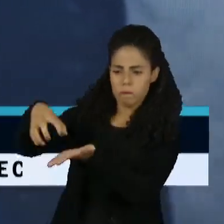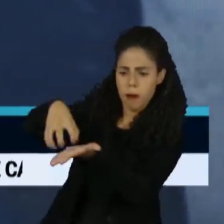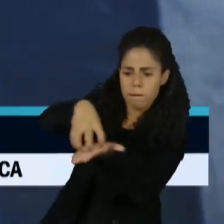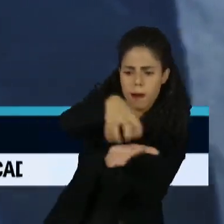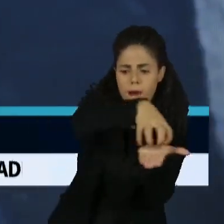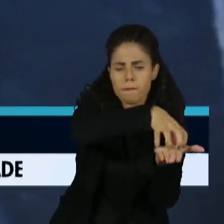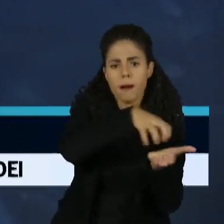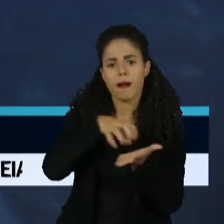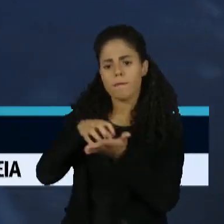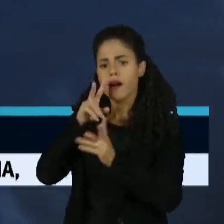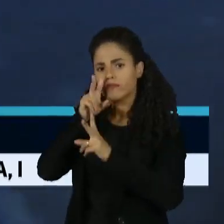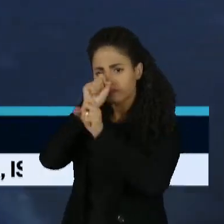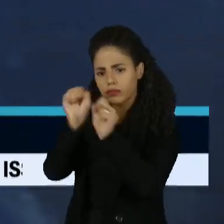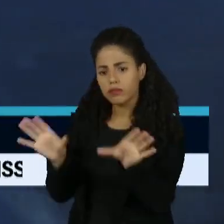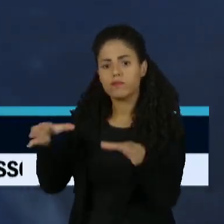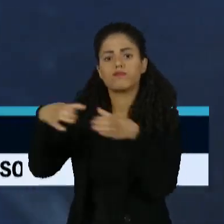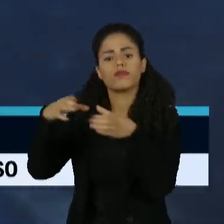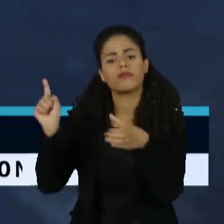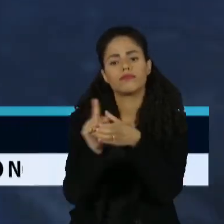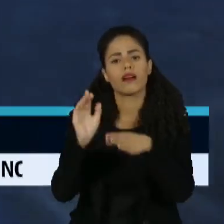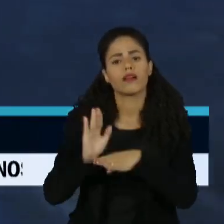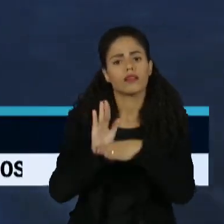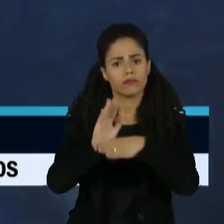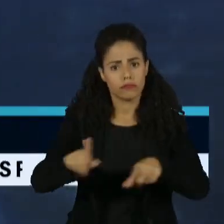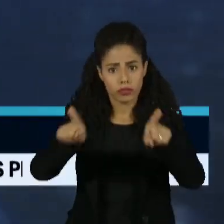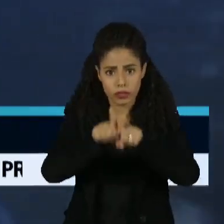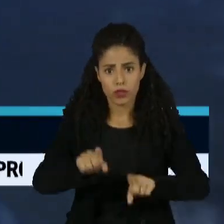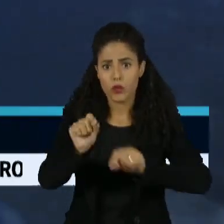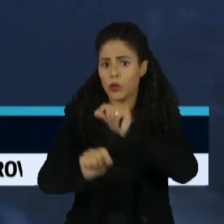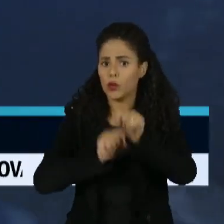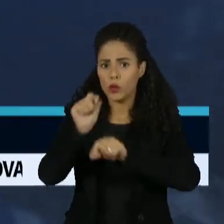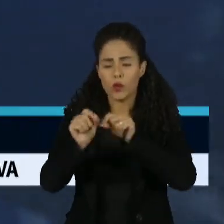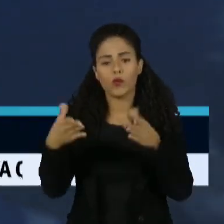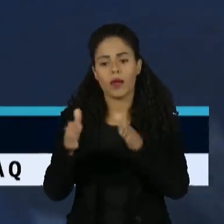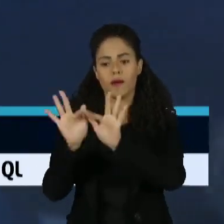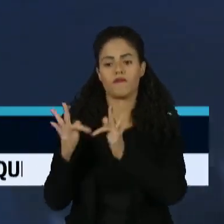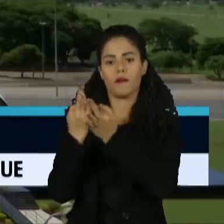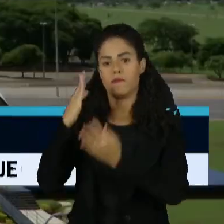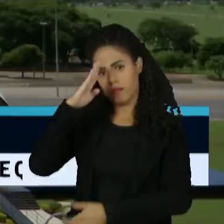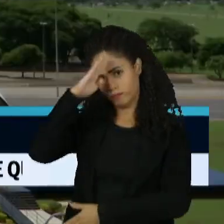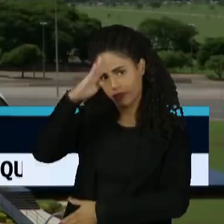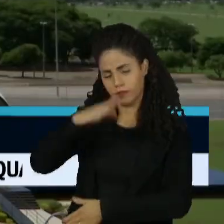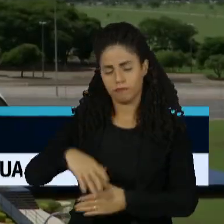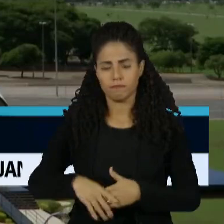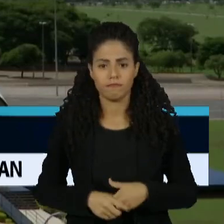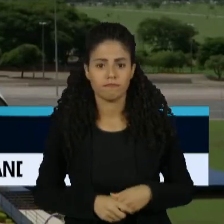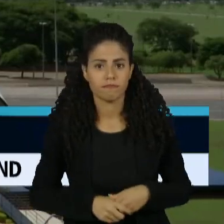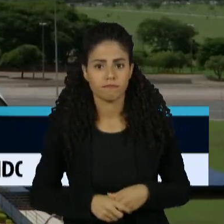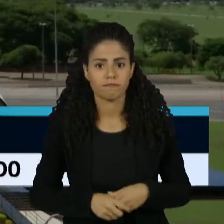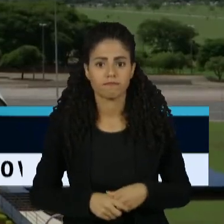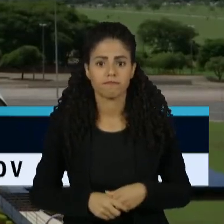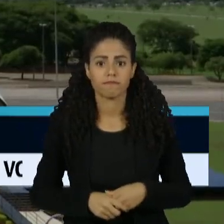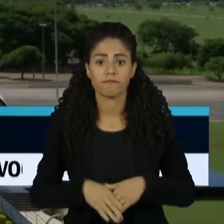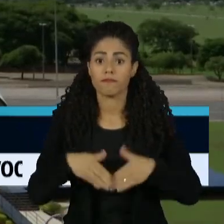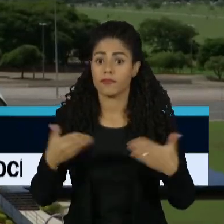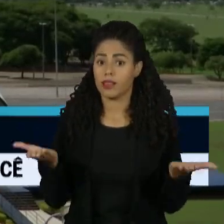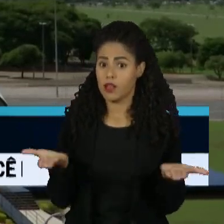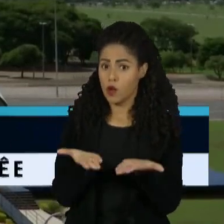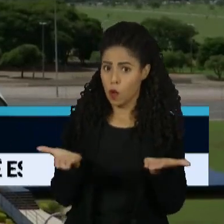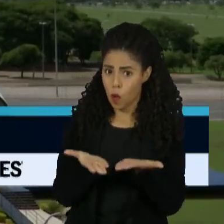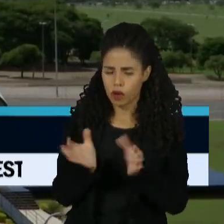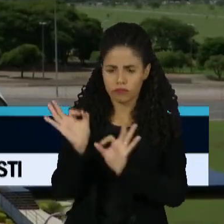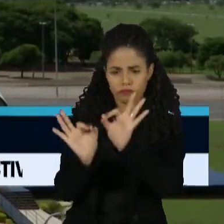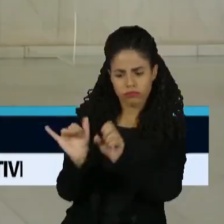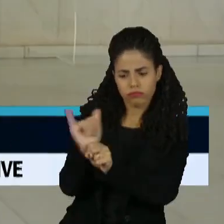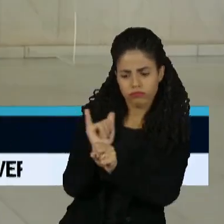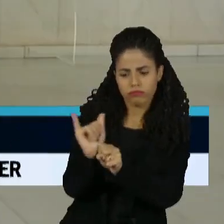propósito de fortalecer a união interna e valorizar o que ele chama de família militar a medida faz parte de